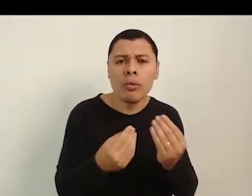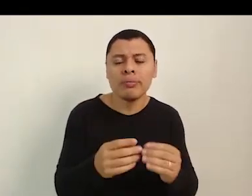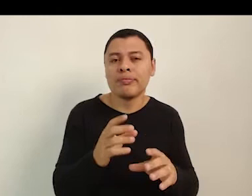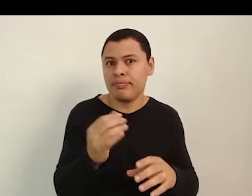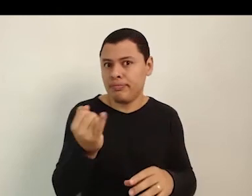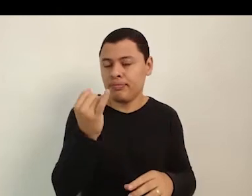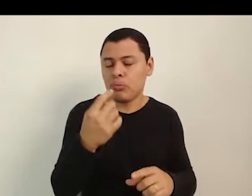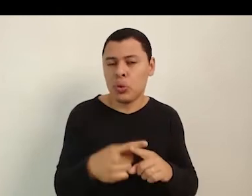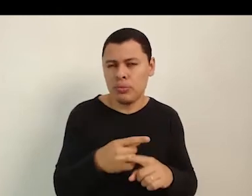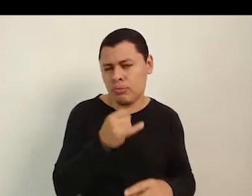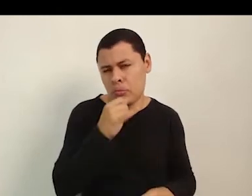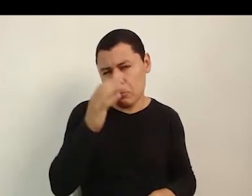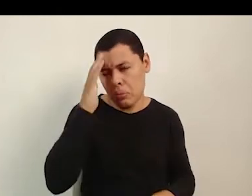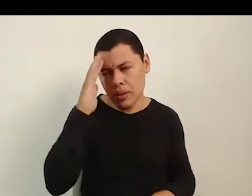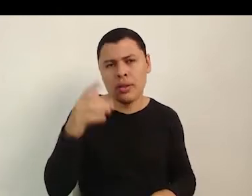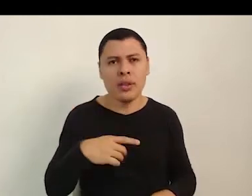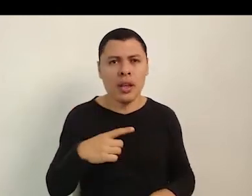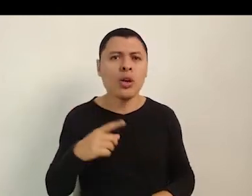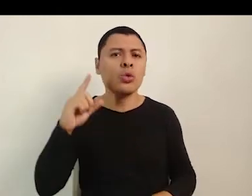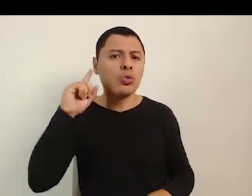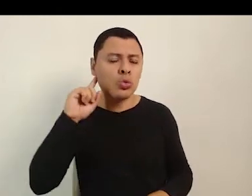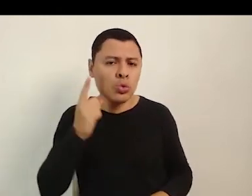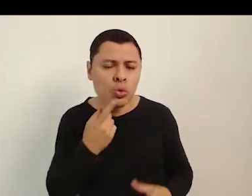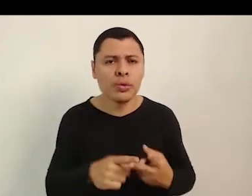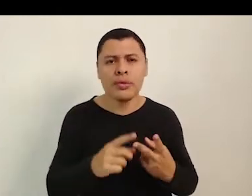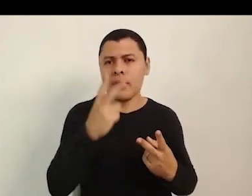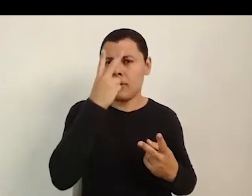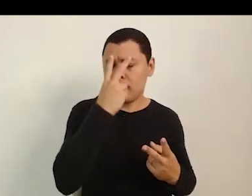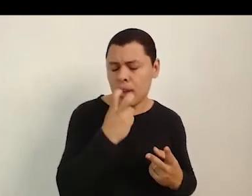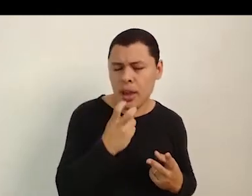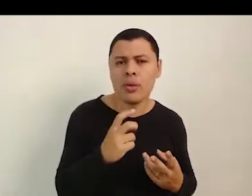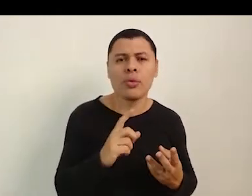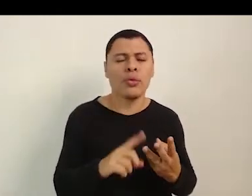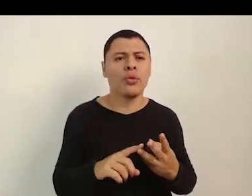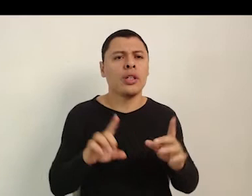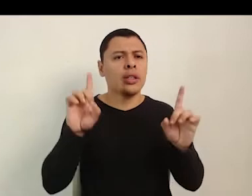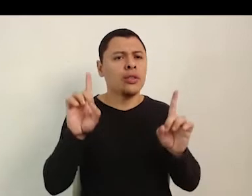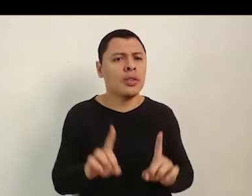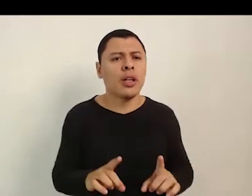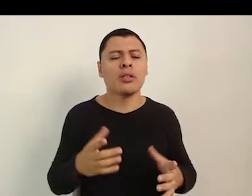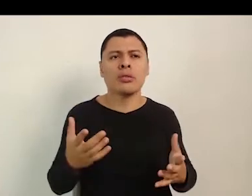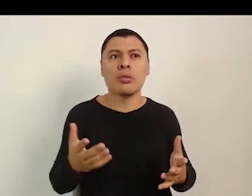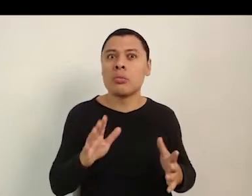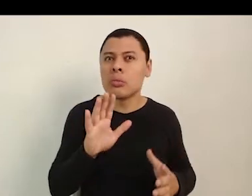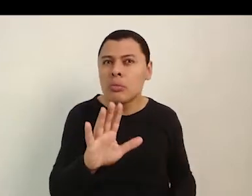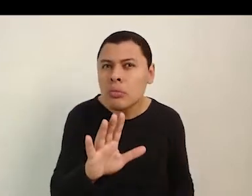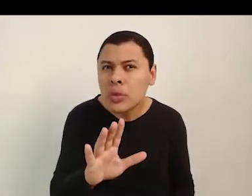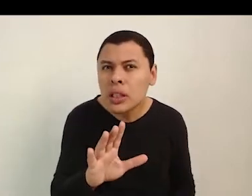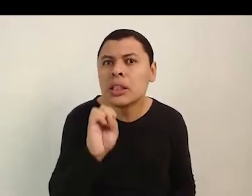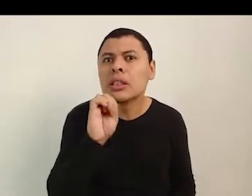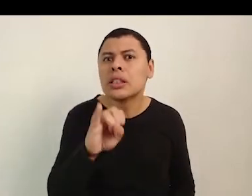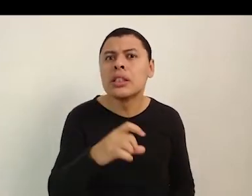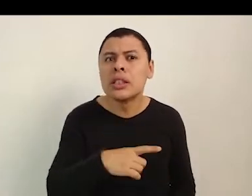para pensar, né, a gente pensa no surdo, a gente pensa no cego, no deficiente físico, mas a gente nunca pensa que pode existir